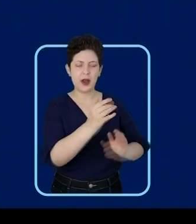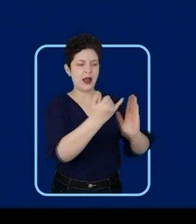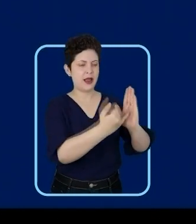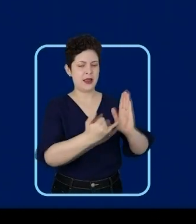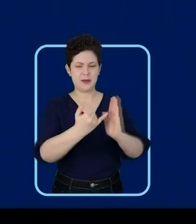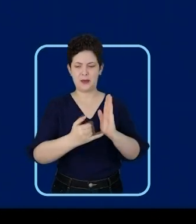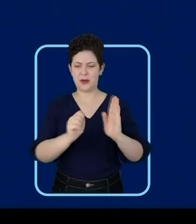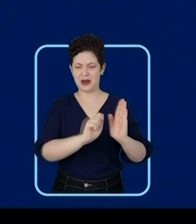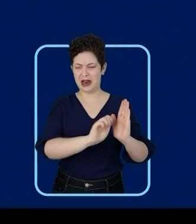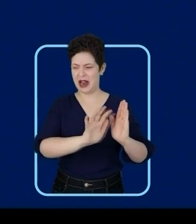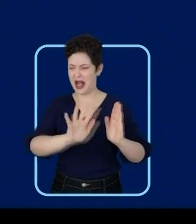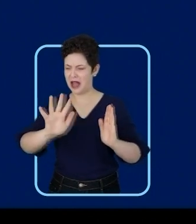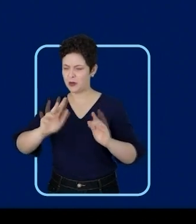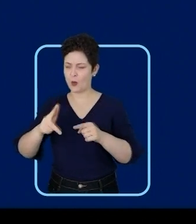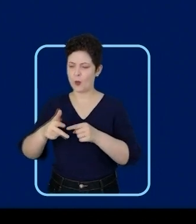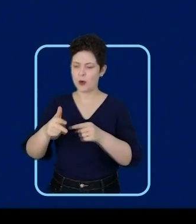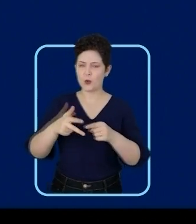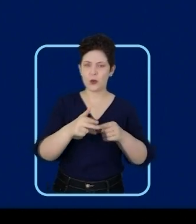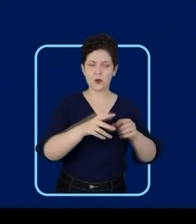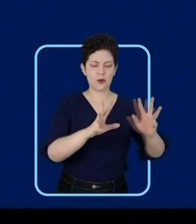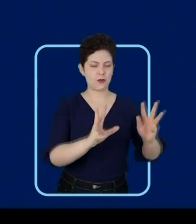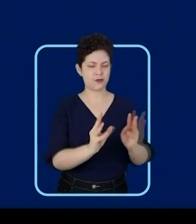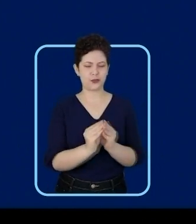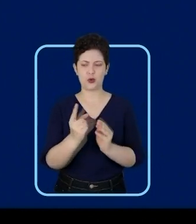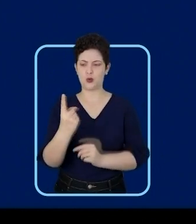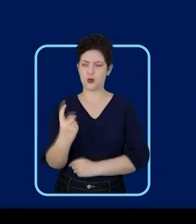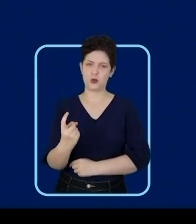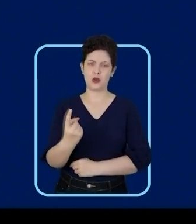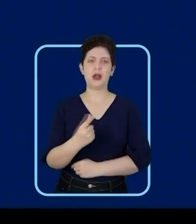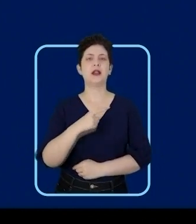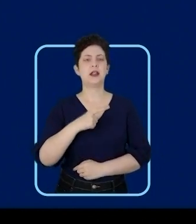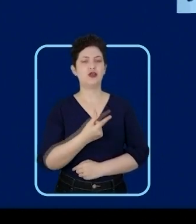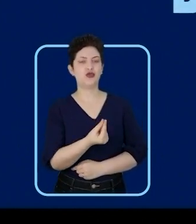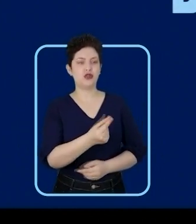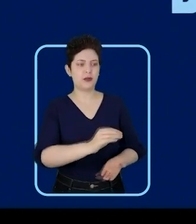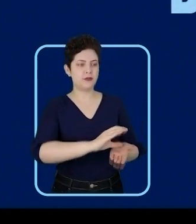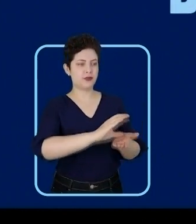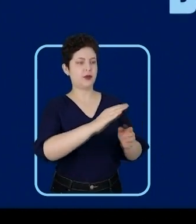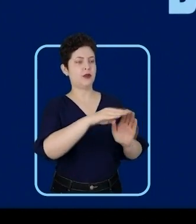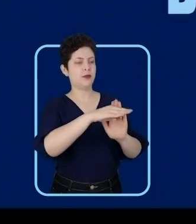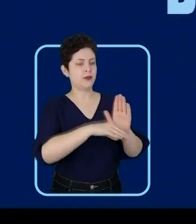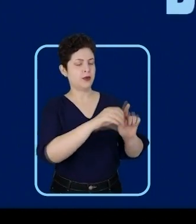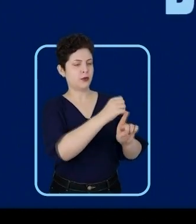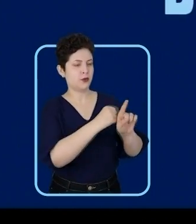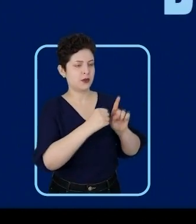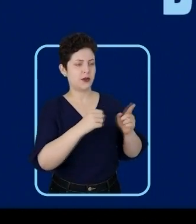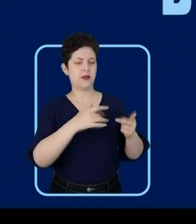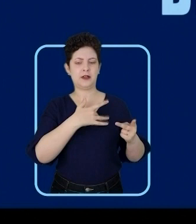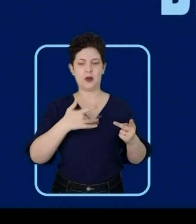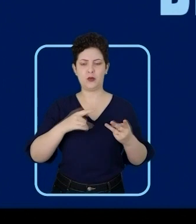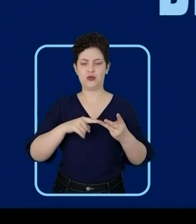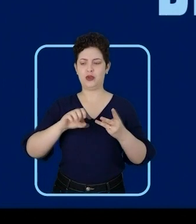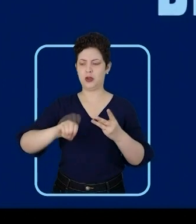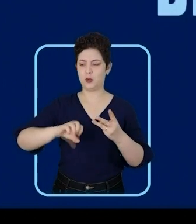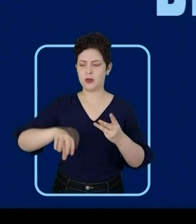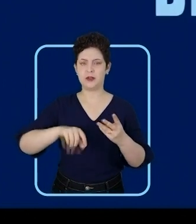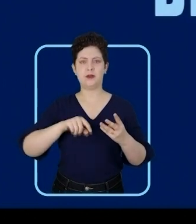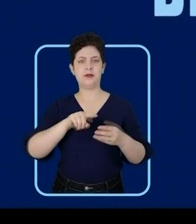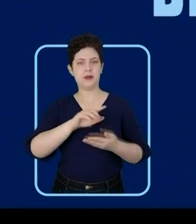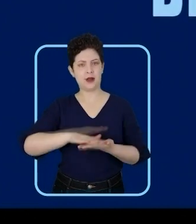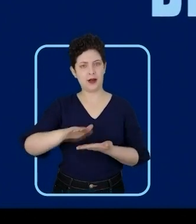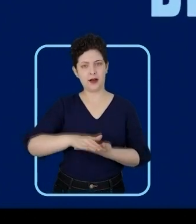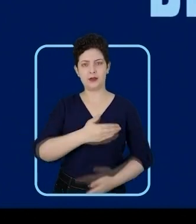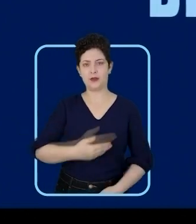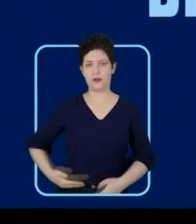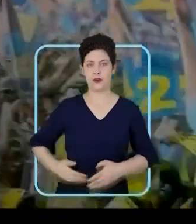serão substituídos por um só, bem menor. Como não vai ter sonegação, vai ter mais dinheiro para os programas sociais, saúde, educação